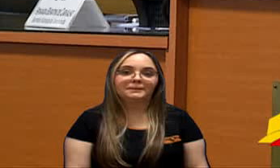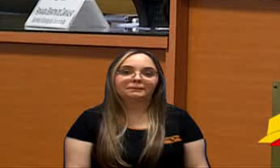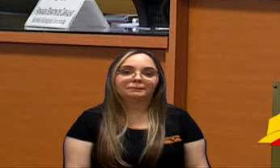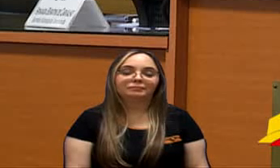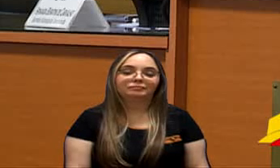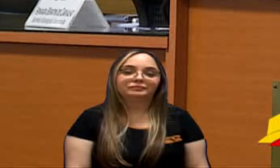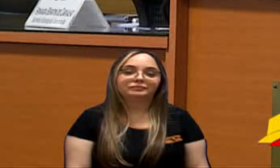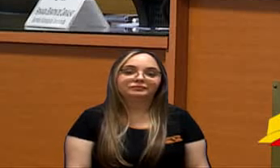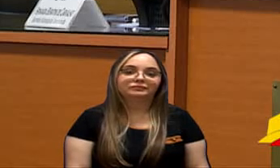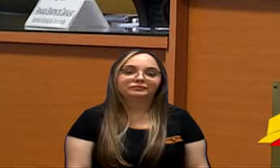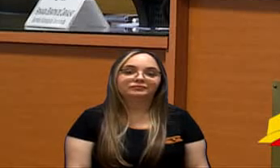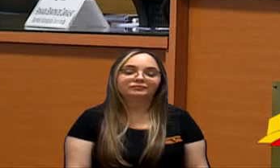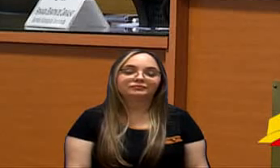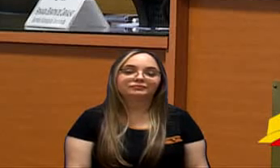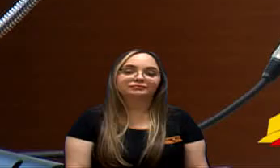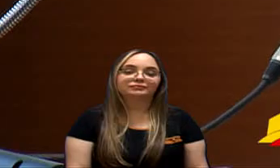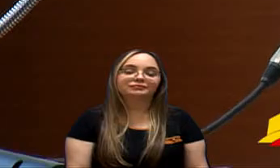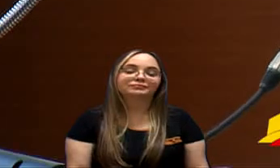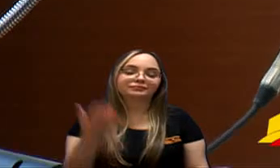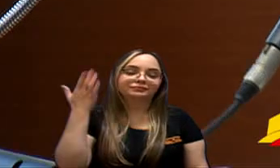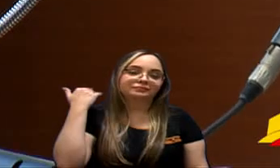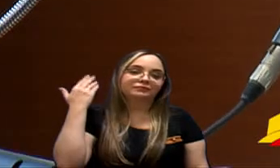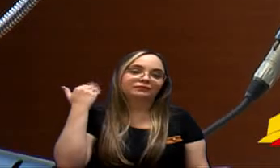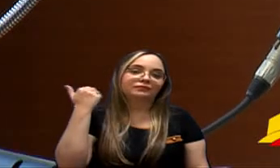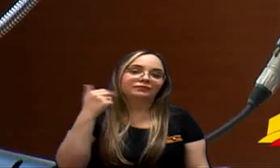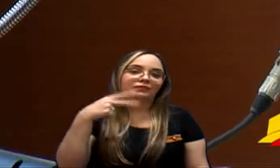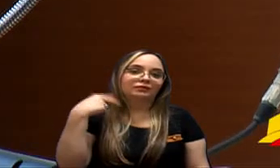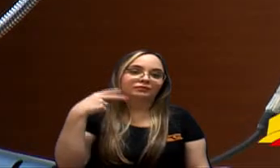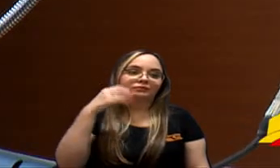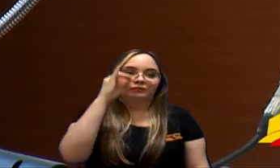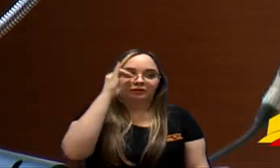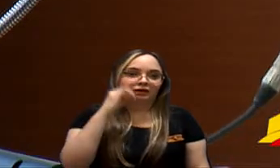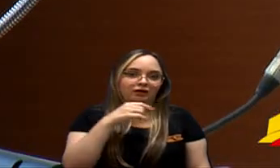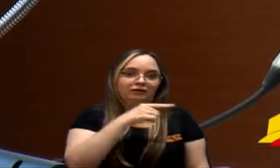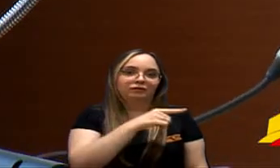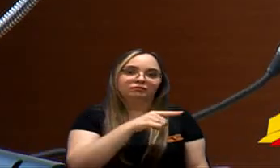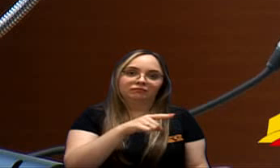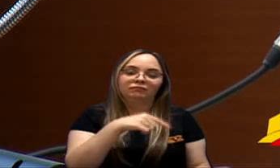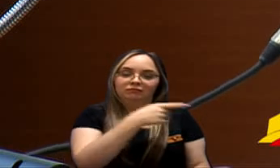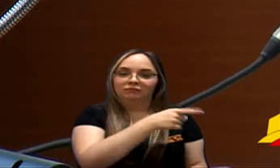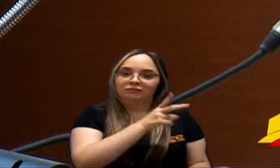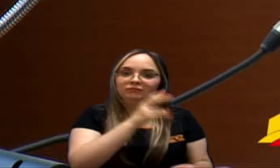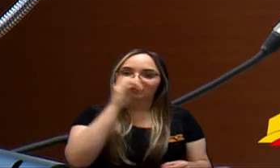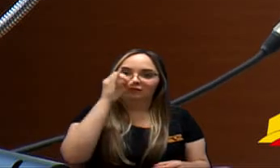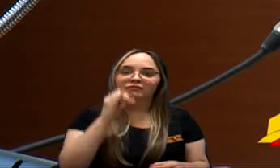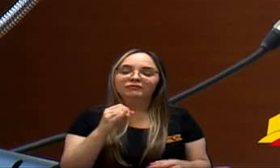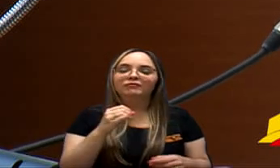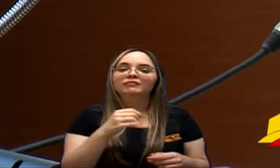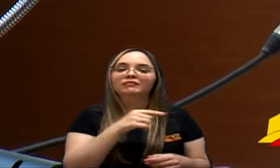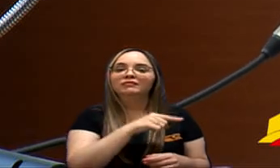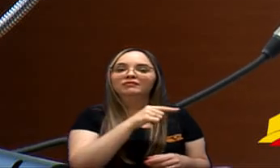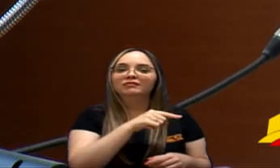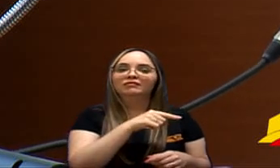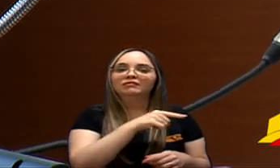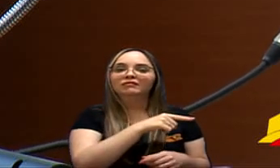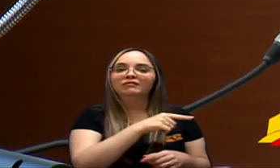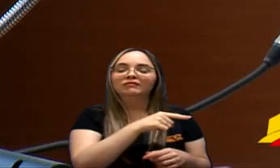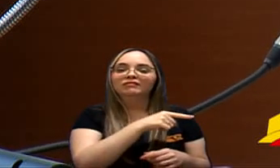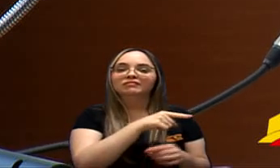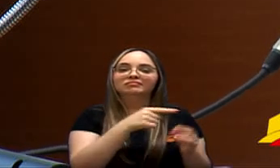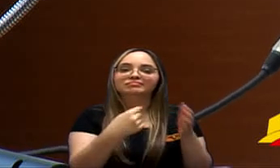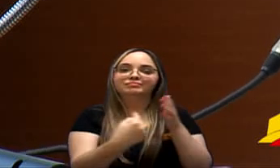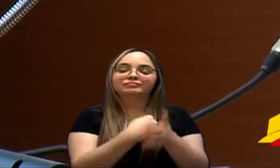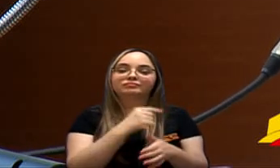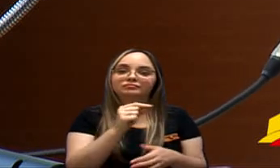Secretária... Outro dia, a vereadora Yara, vou até dar o crédito para ela. A vereadora Yara levantou uma